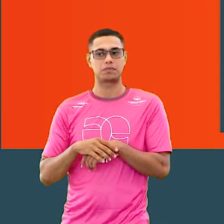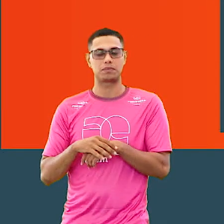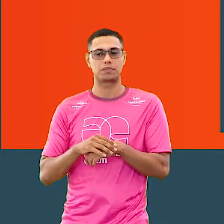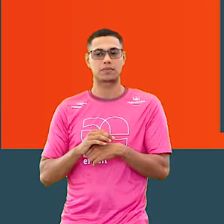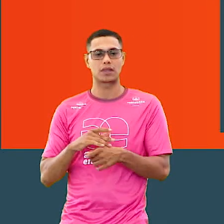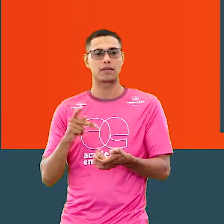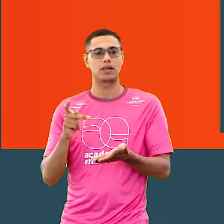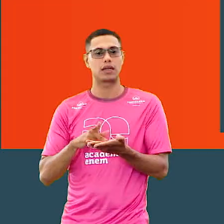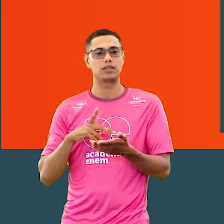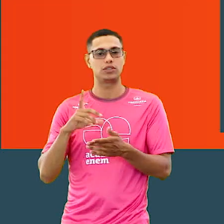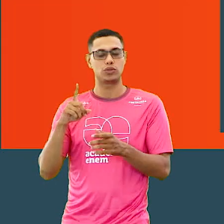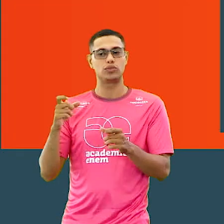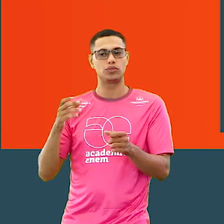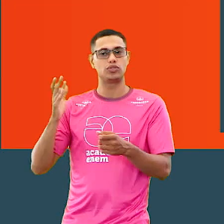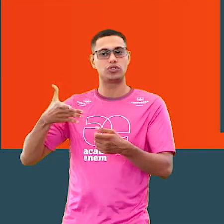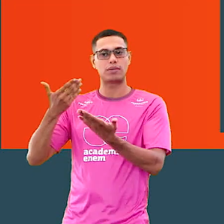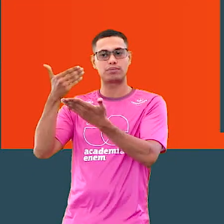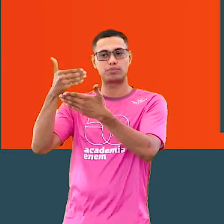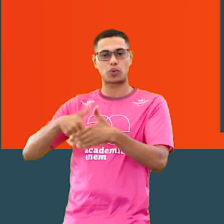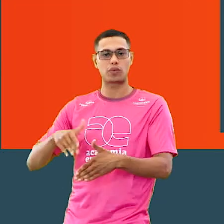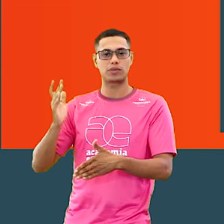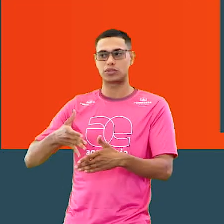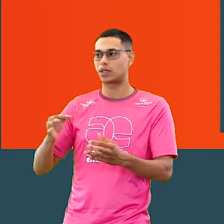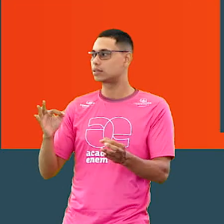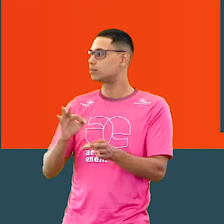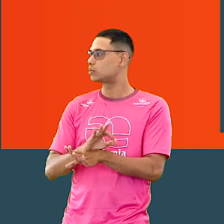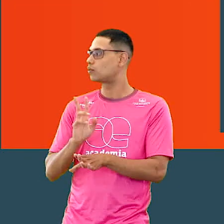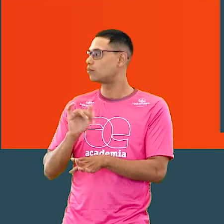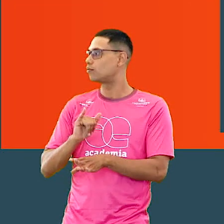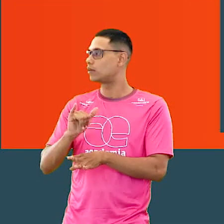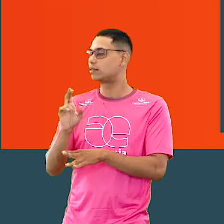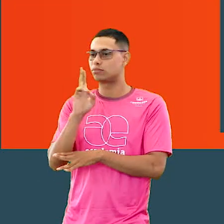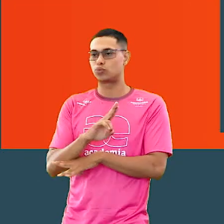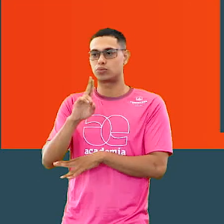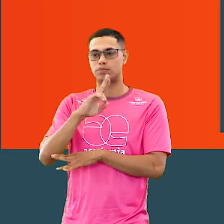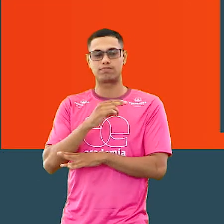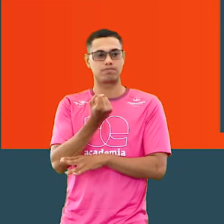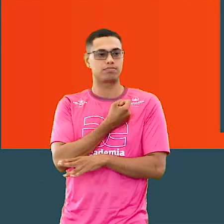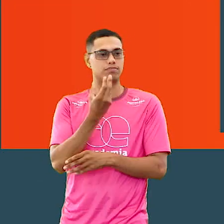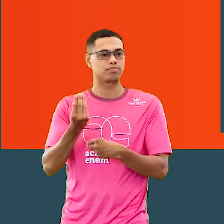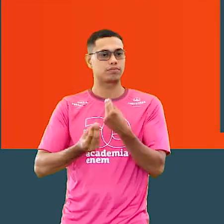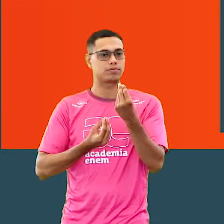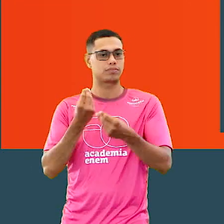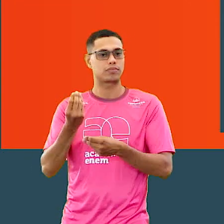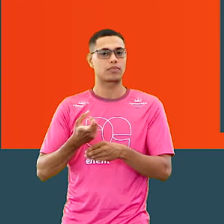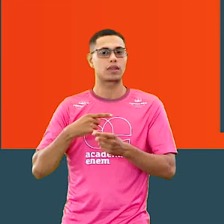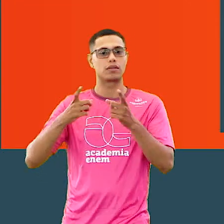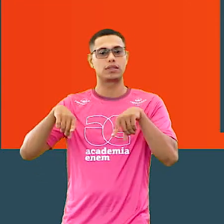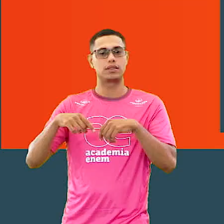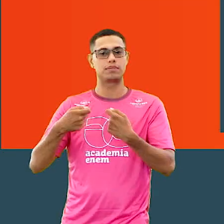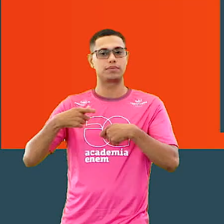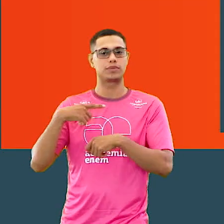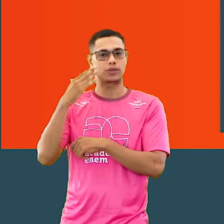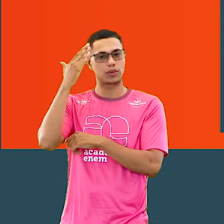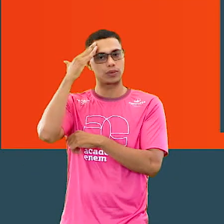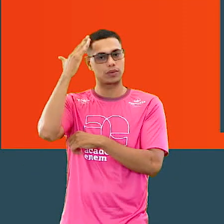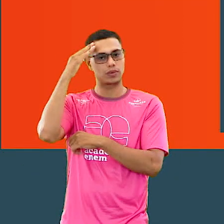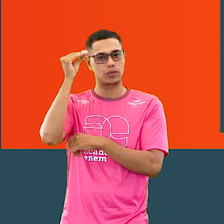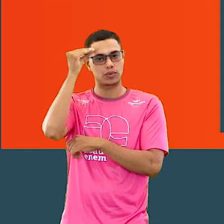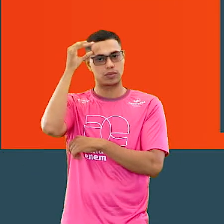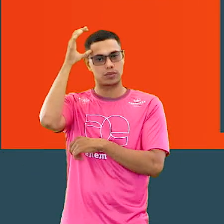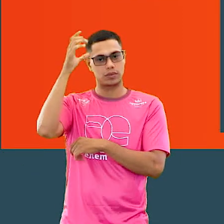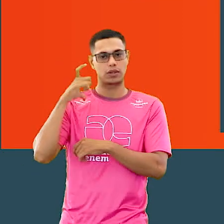o pós-Enem, que a gente vai conversar um pouquinho aqui hoje, ok? O que vocês precisam saber mais? Quais as dúvidas